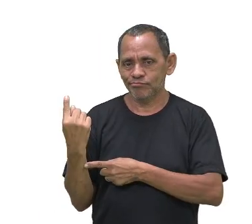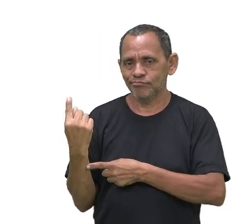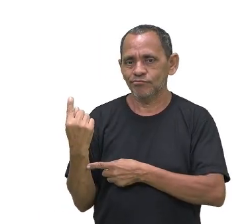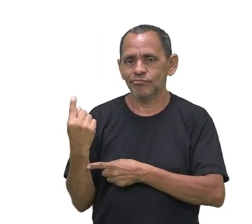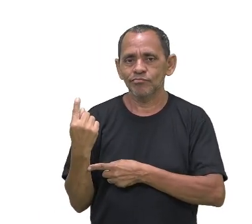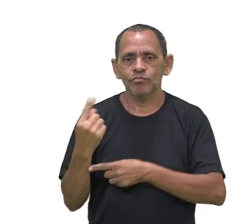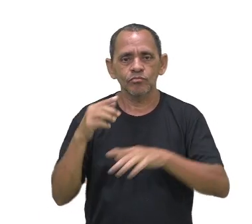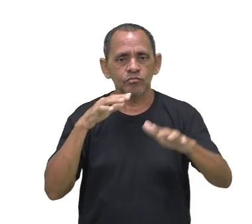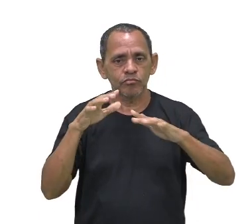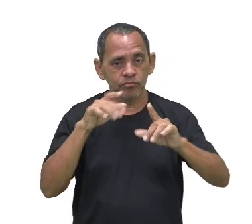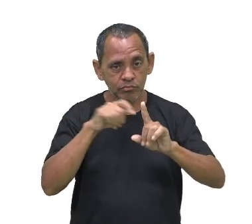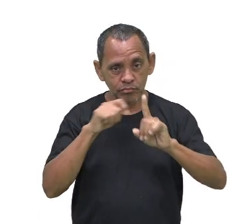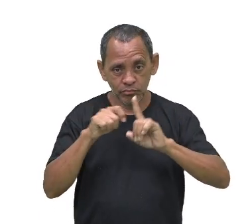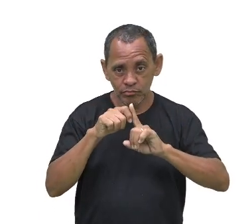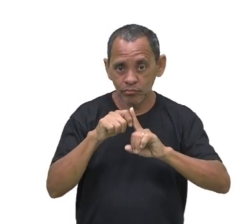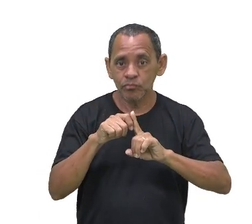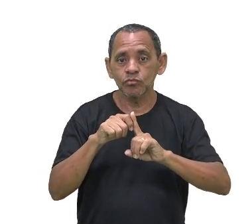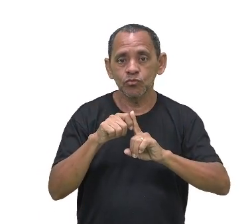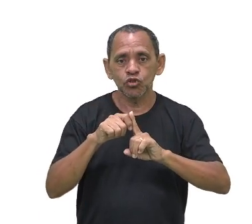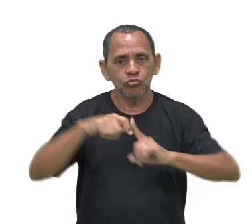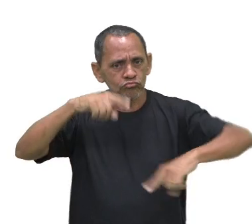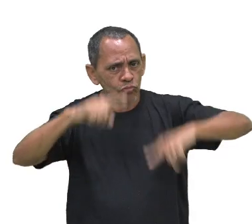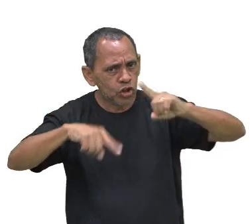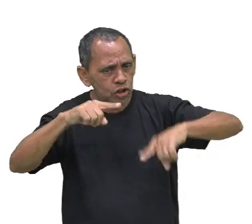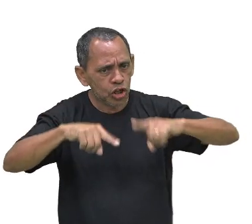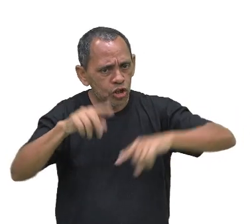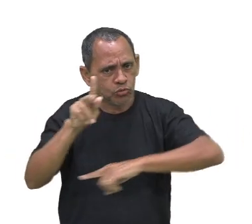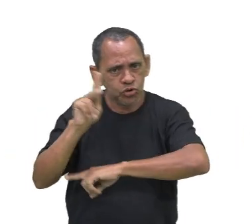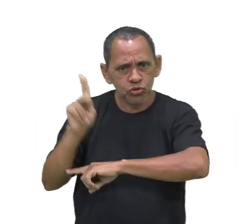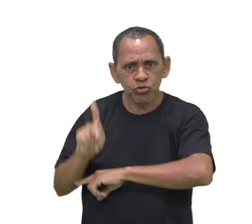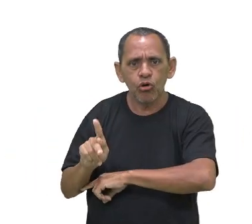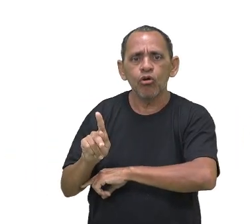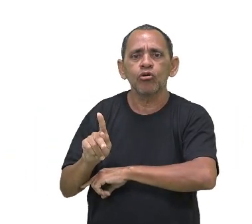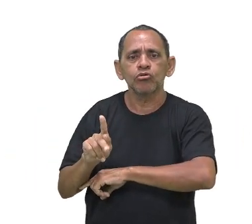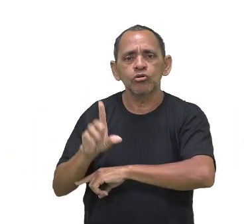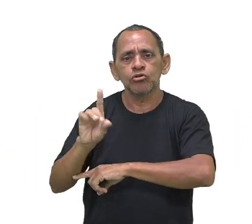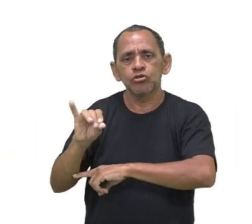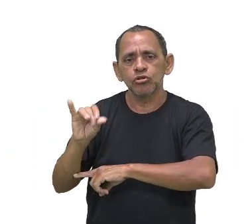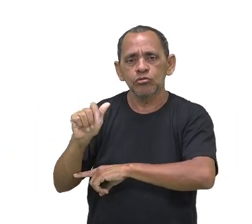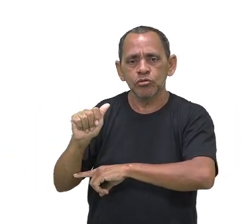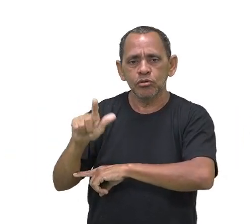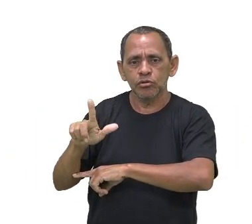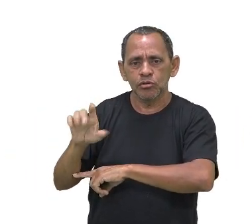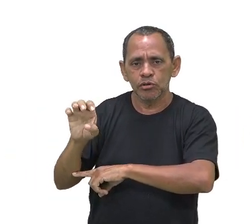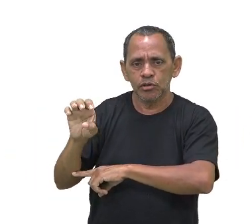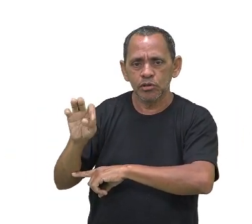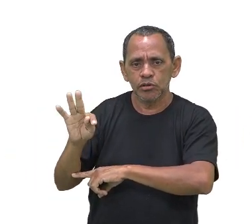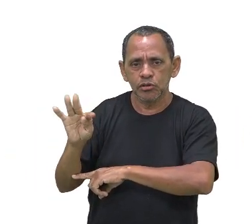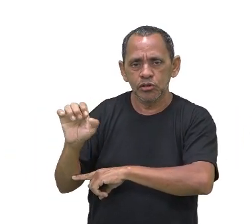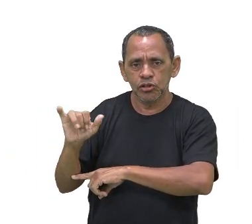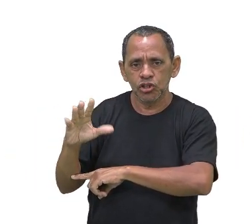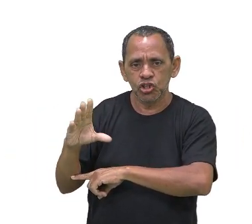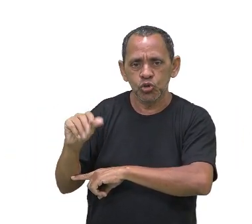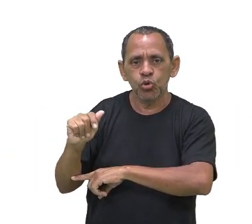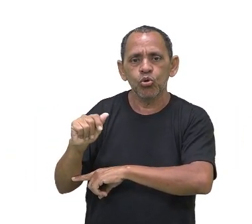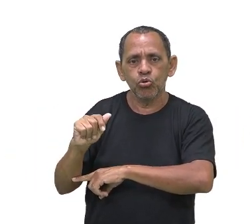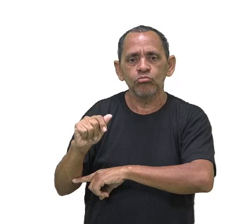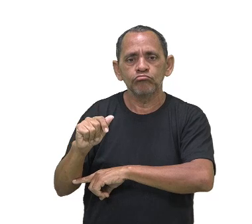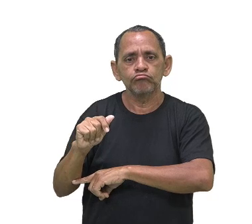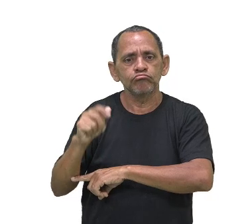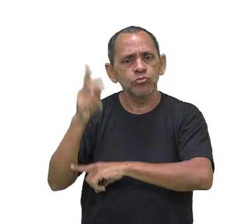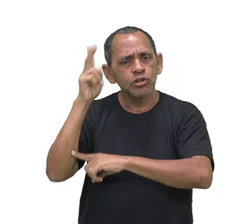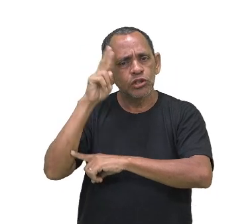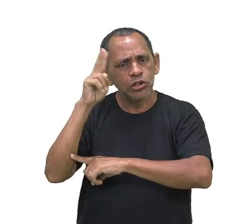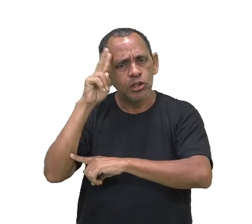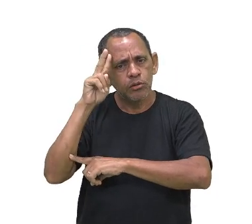movimento social do materialismo histórico dialético, relembrando que materialismo histórico é